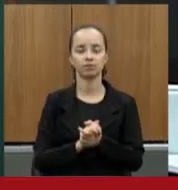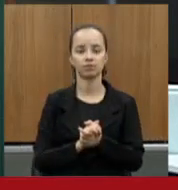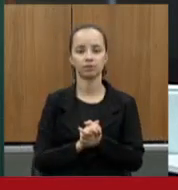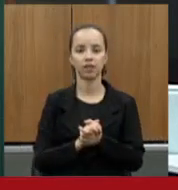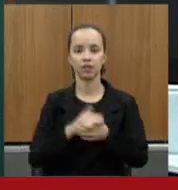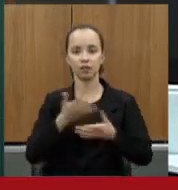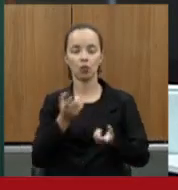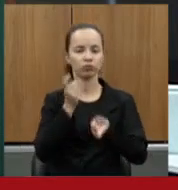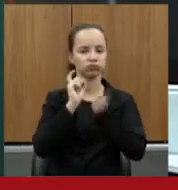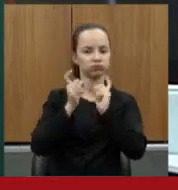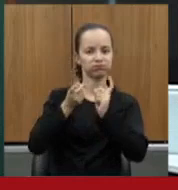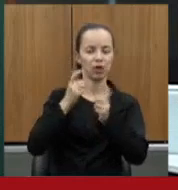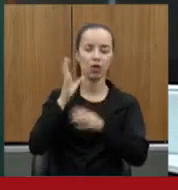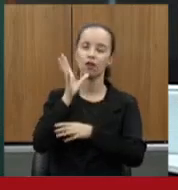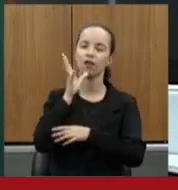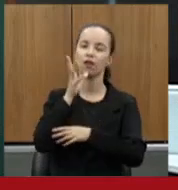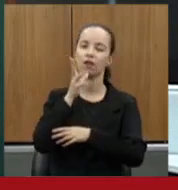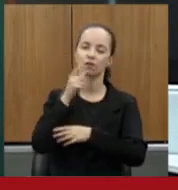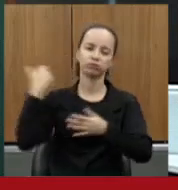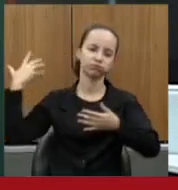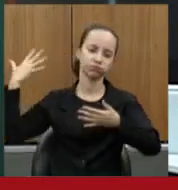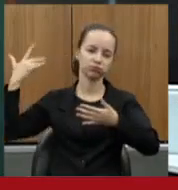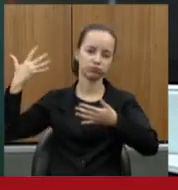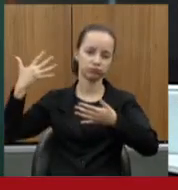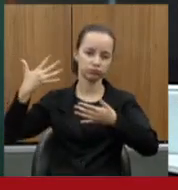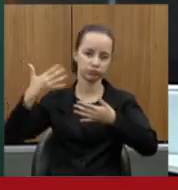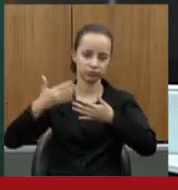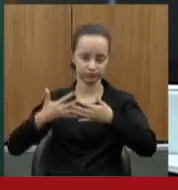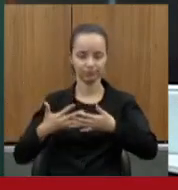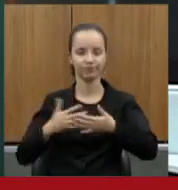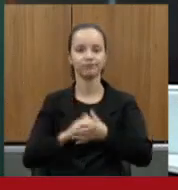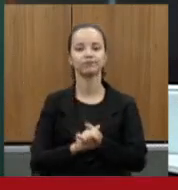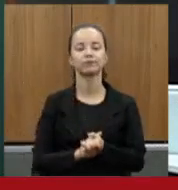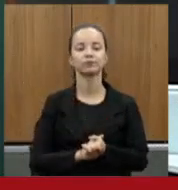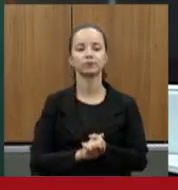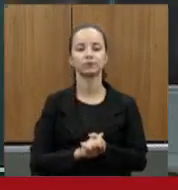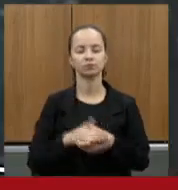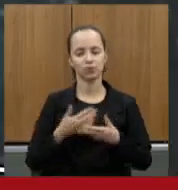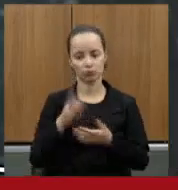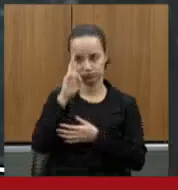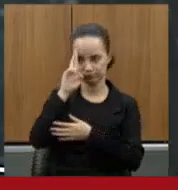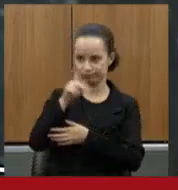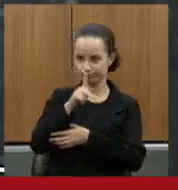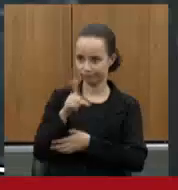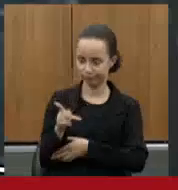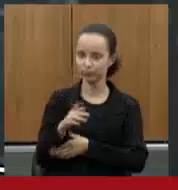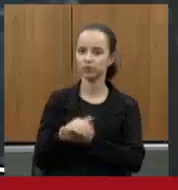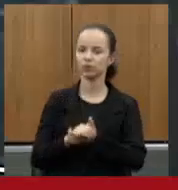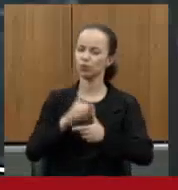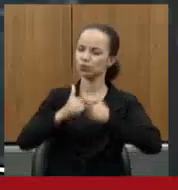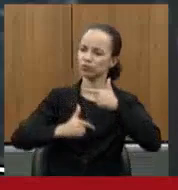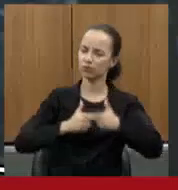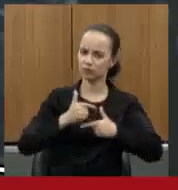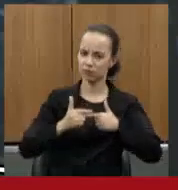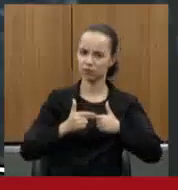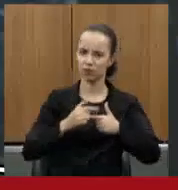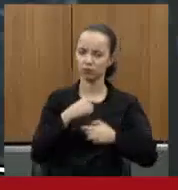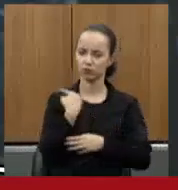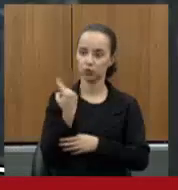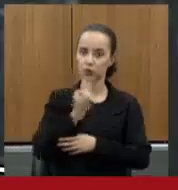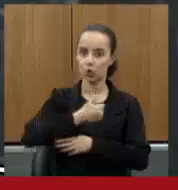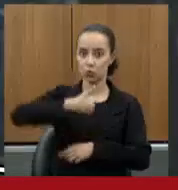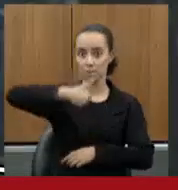longa de todas que nós tivemos. Senhor presidente, esse foi o trabalho do nosso